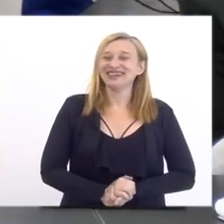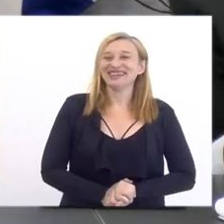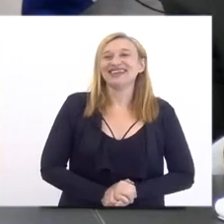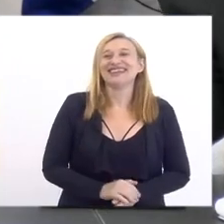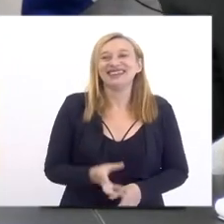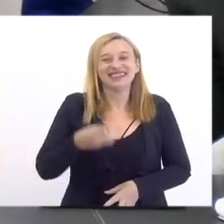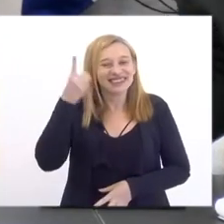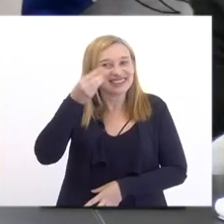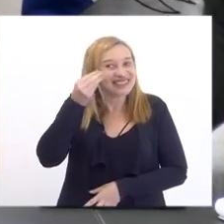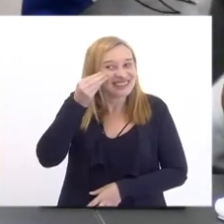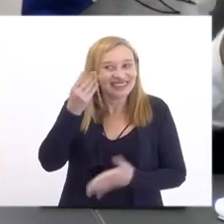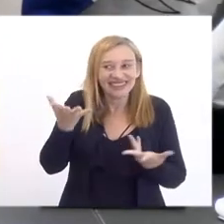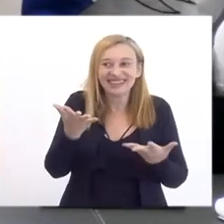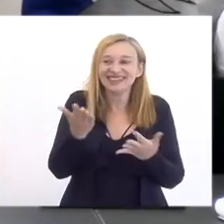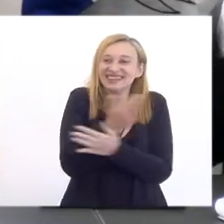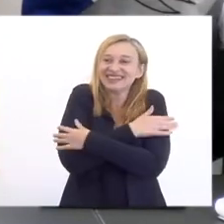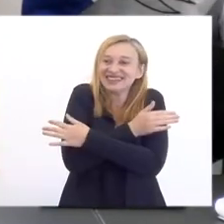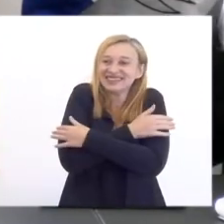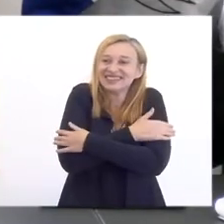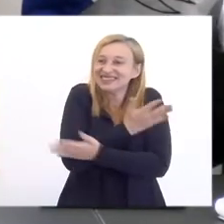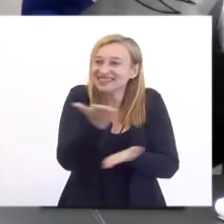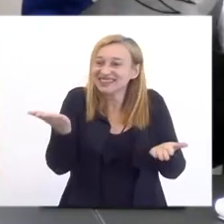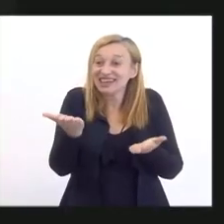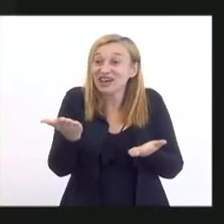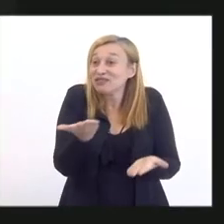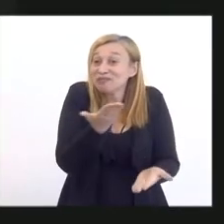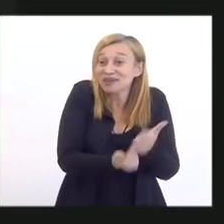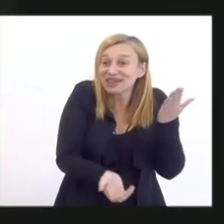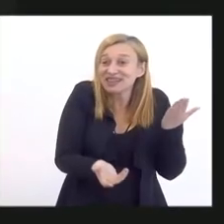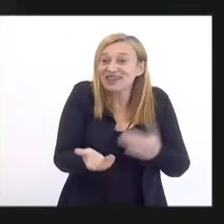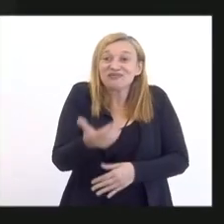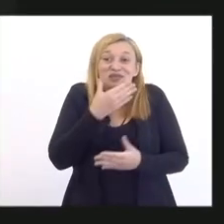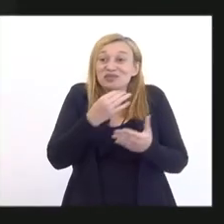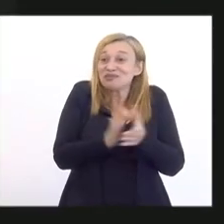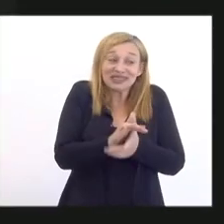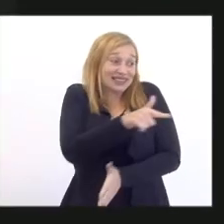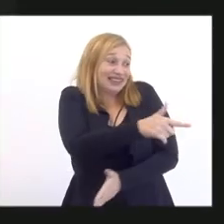Tá da Mônica. Salema, um abraço. Já chega meu marido aqui em casa,